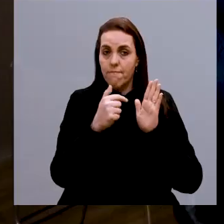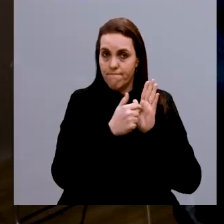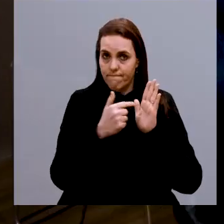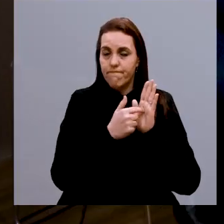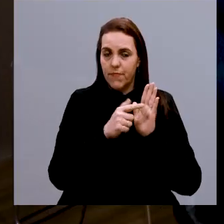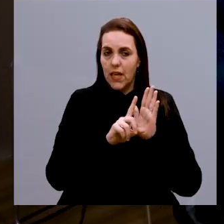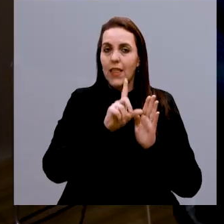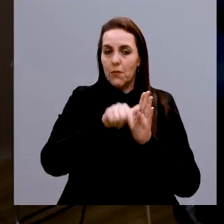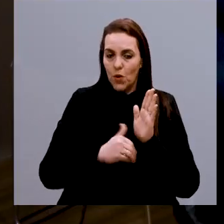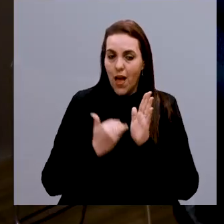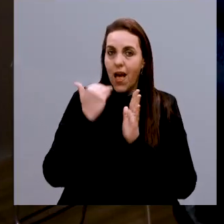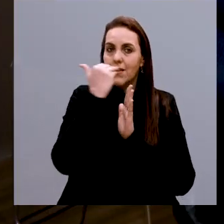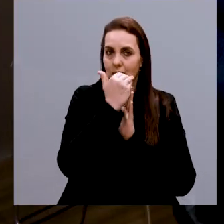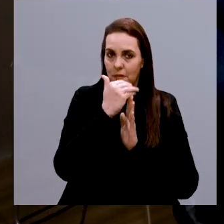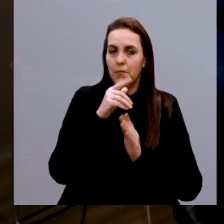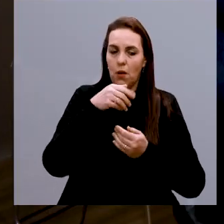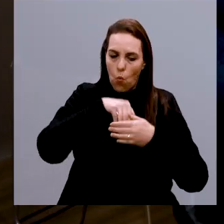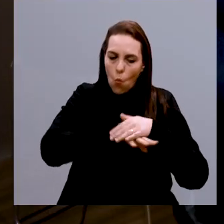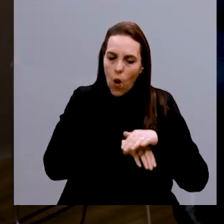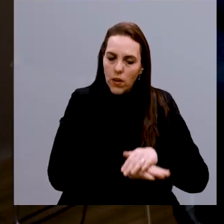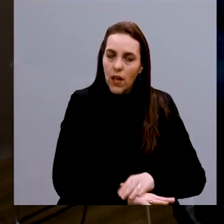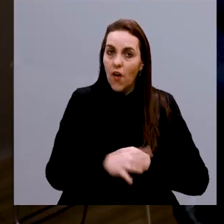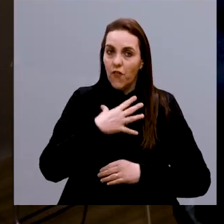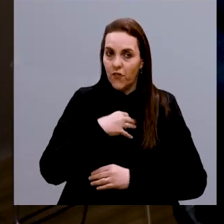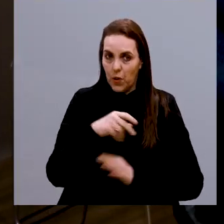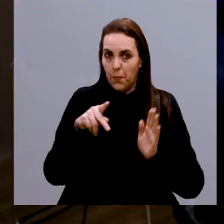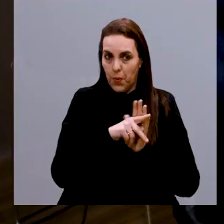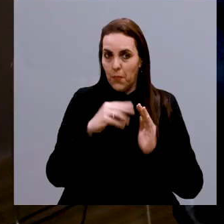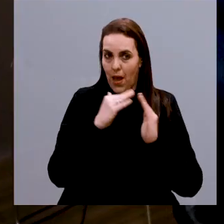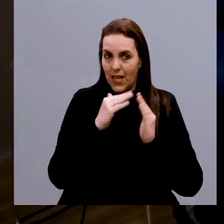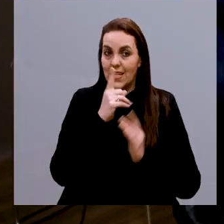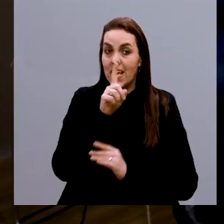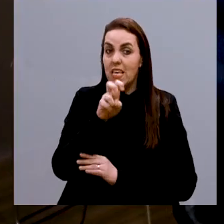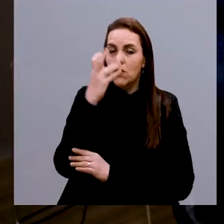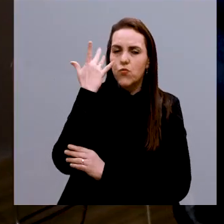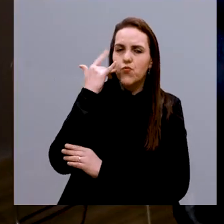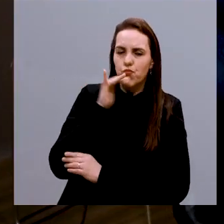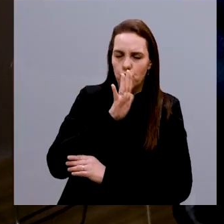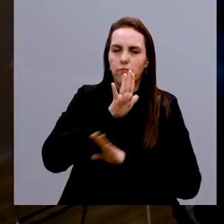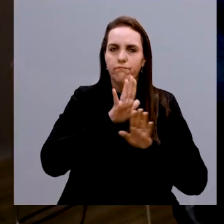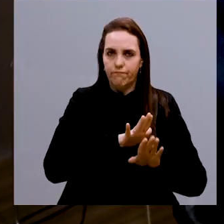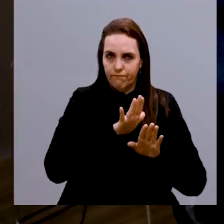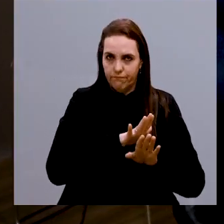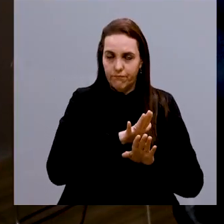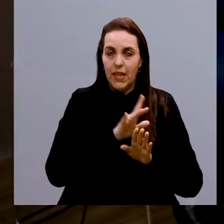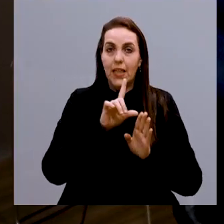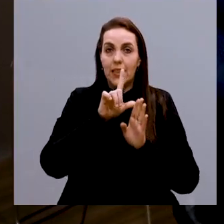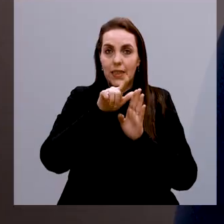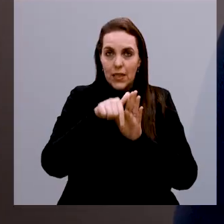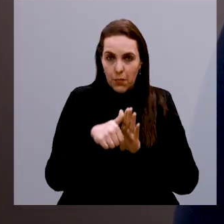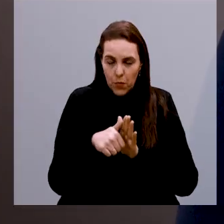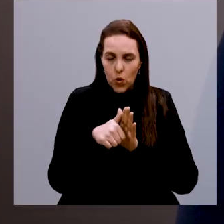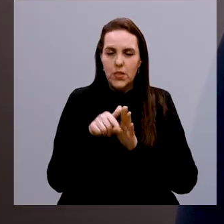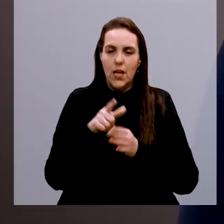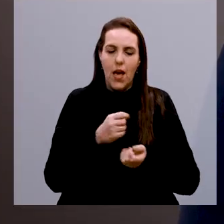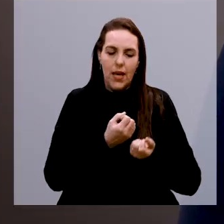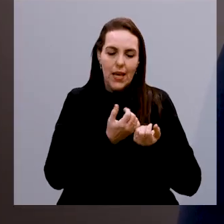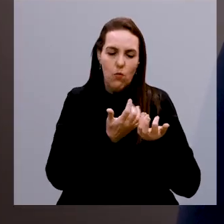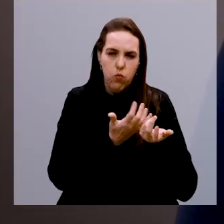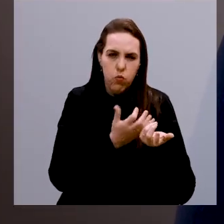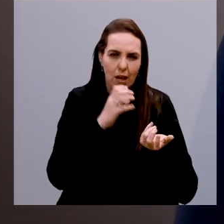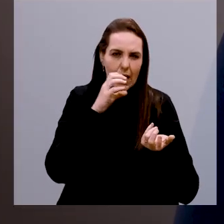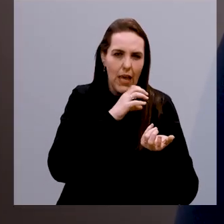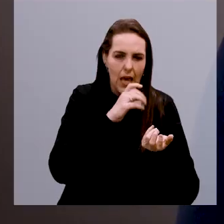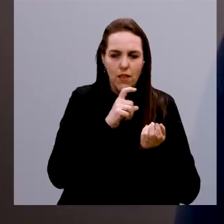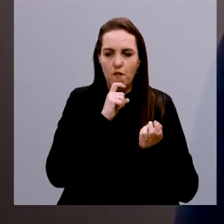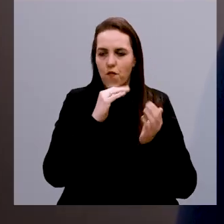legislação. Acima disso, se essa mãe quiser estocar para o seu próprio filho em casa, é 15 dias, segue o mesmo processo aqui. Quando passa por esse processo de